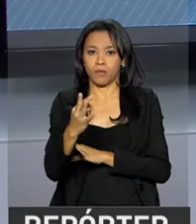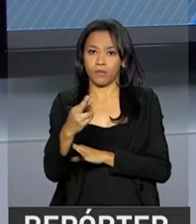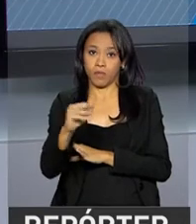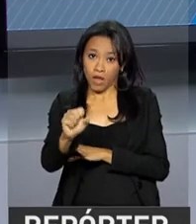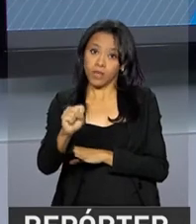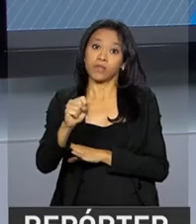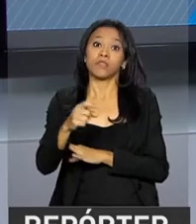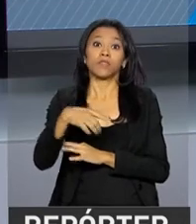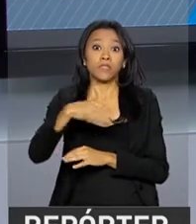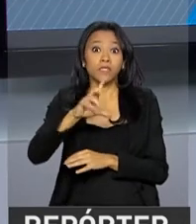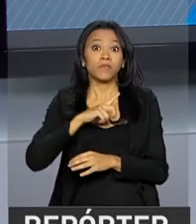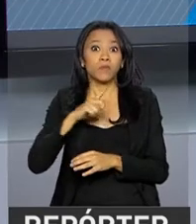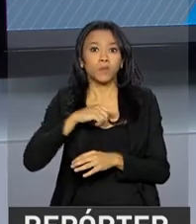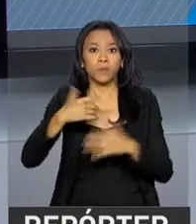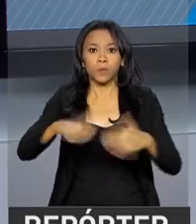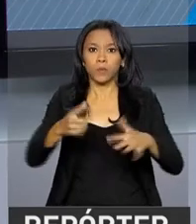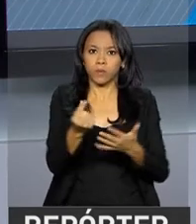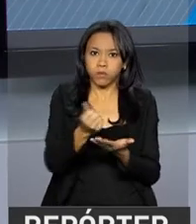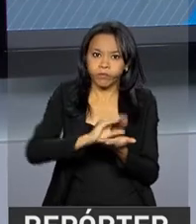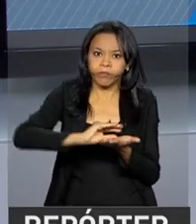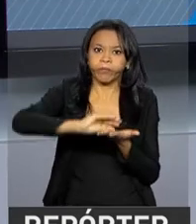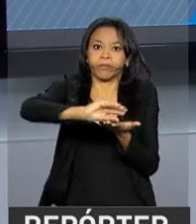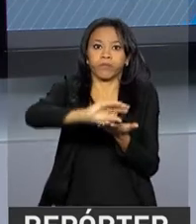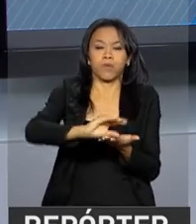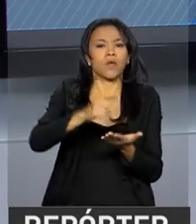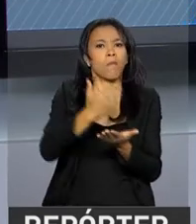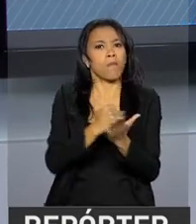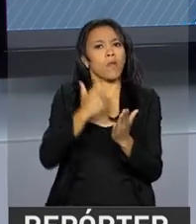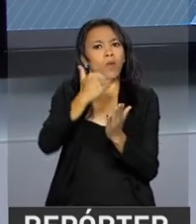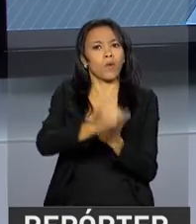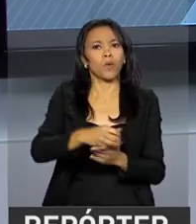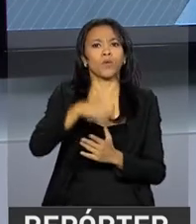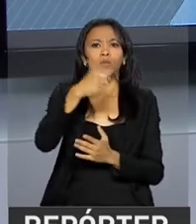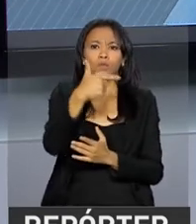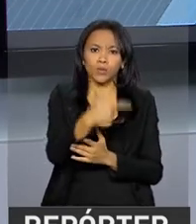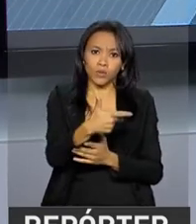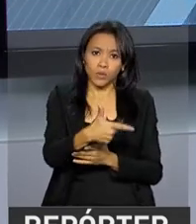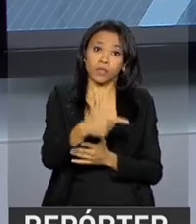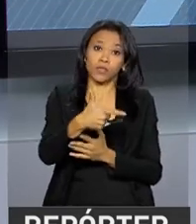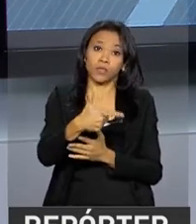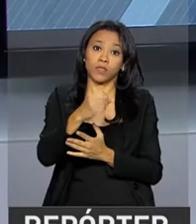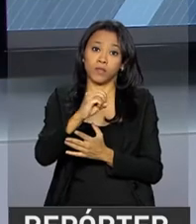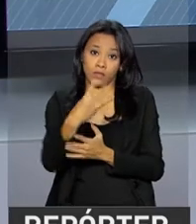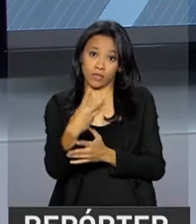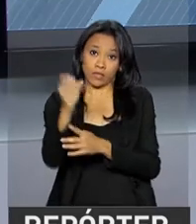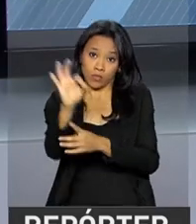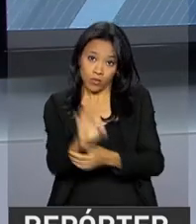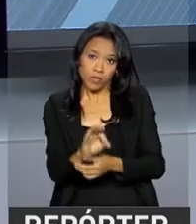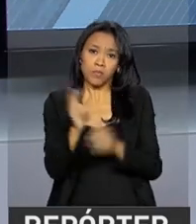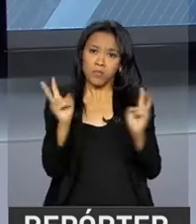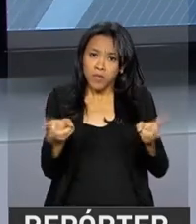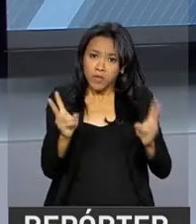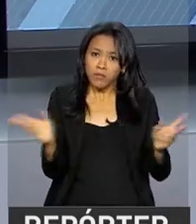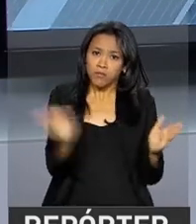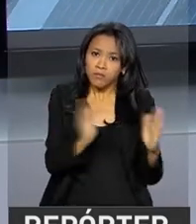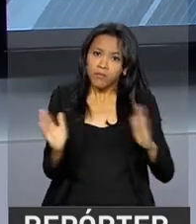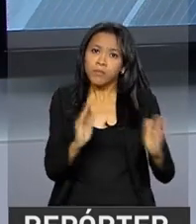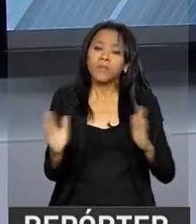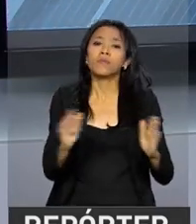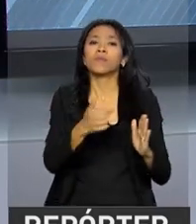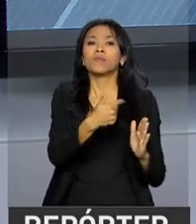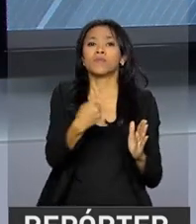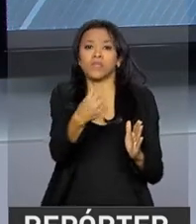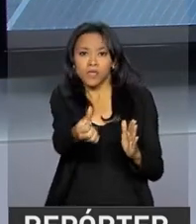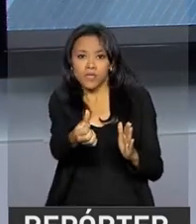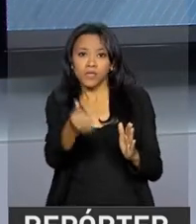de 2010 17 uma melhora de 203% em relação ao mesmo período de 2006 de